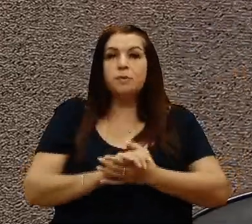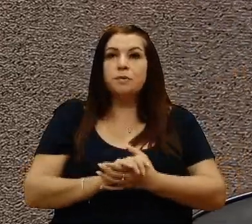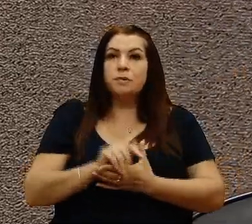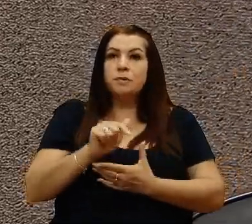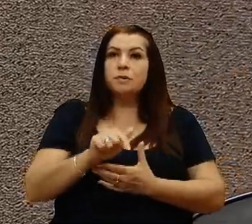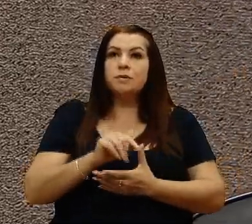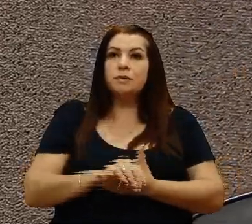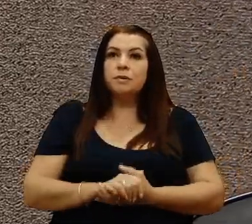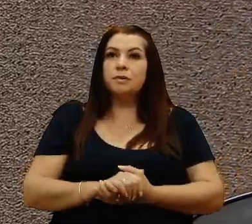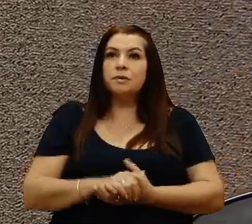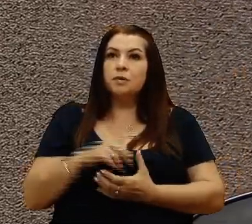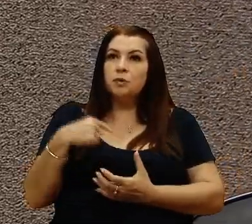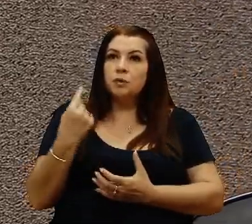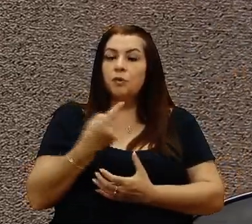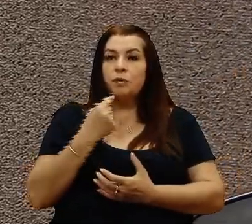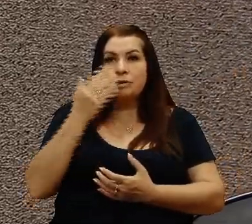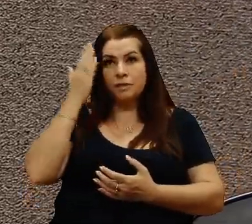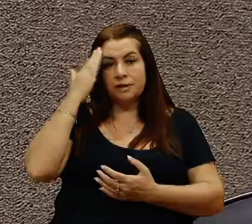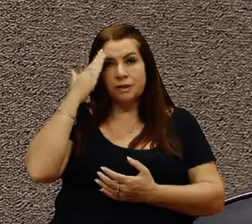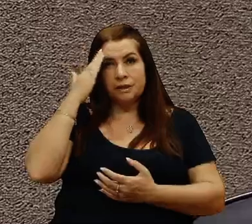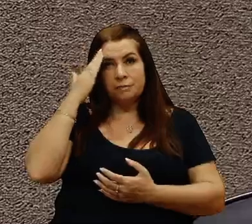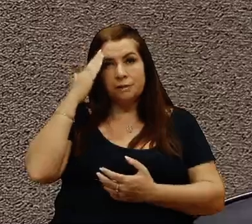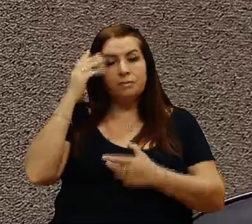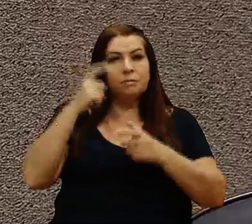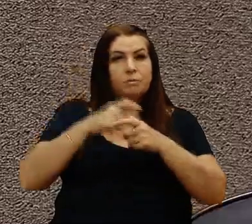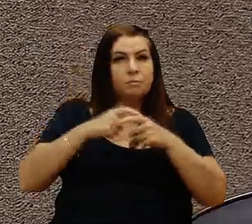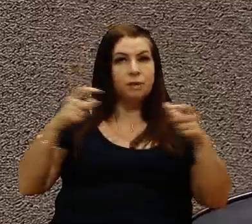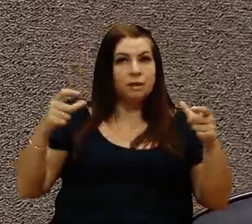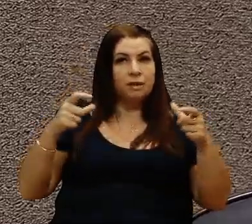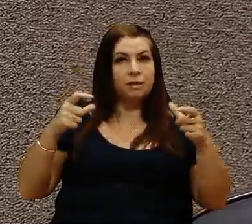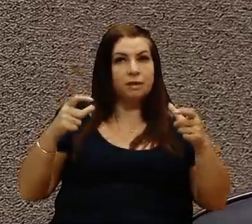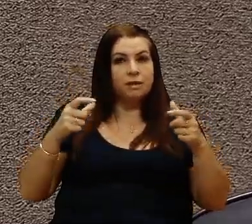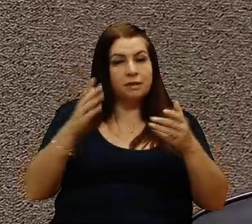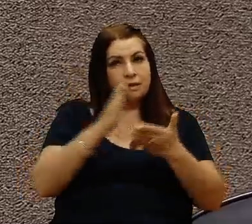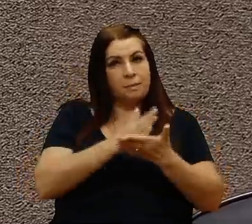Nós sabemos que uma grande parte